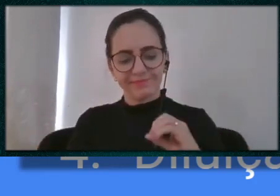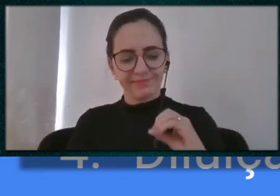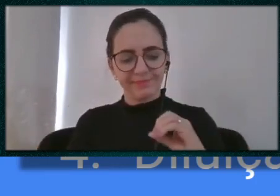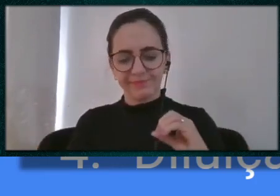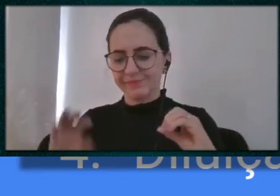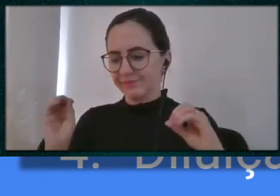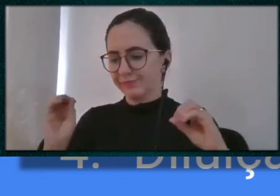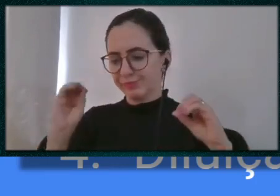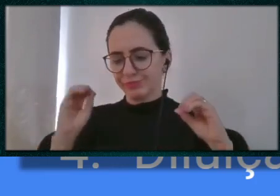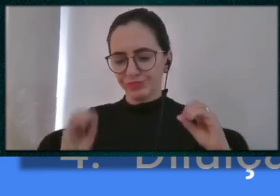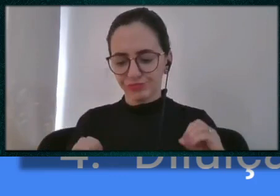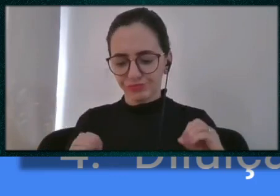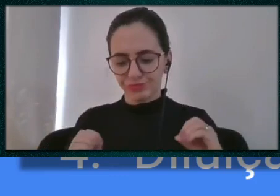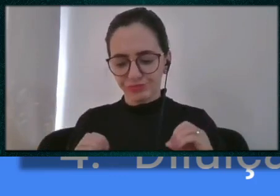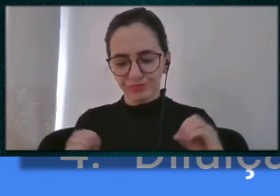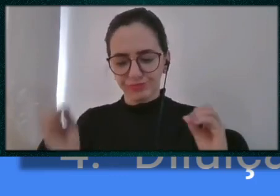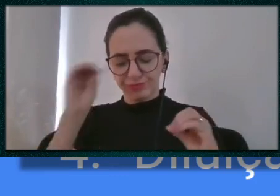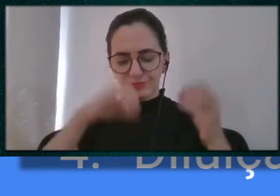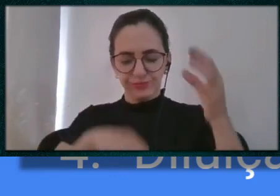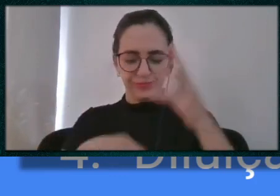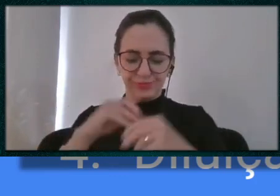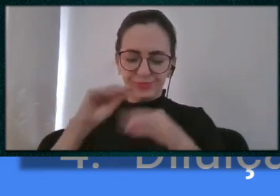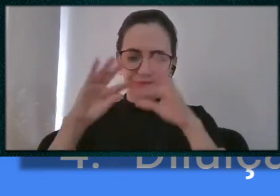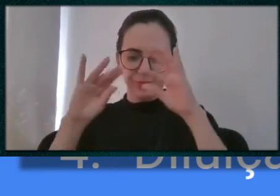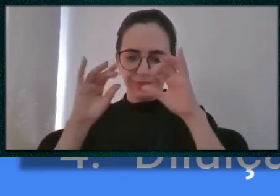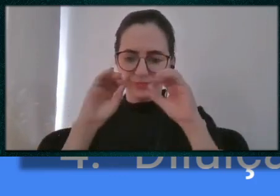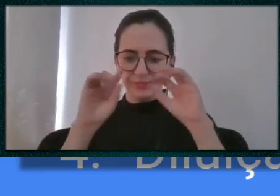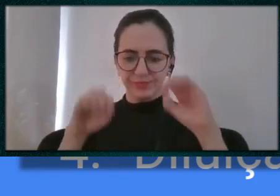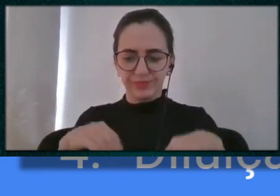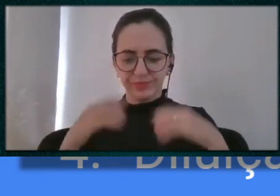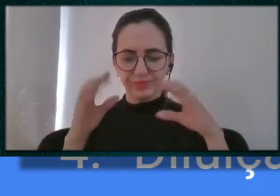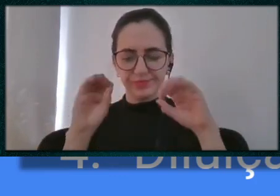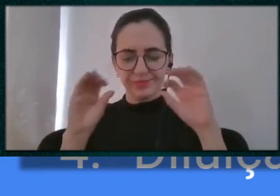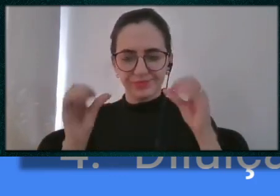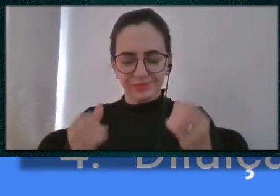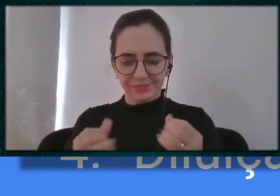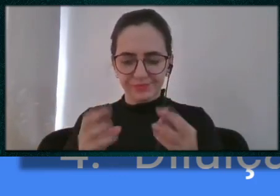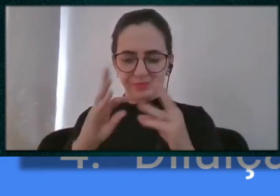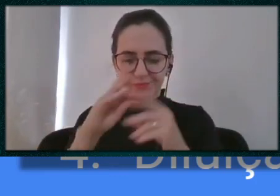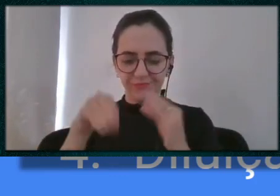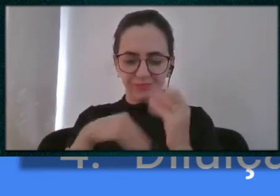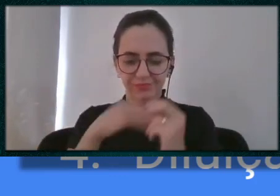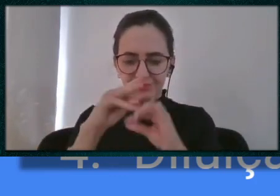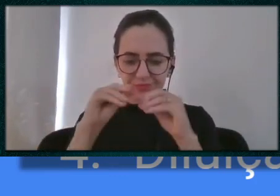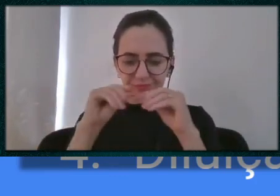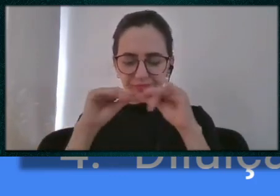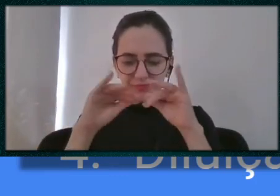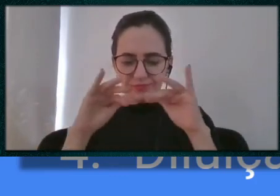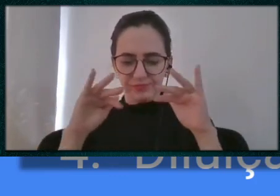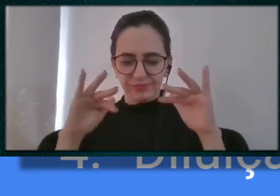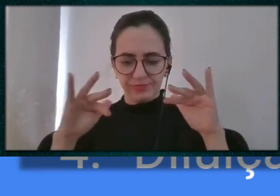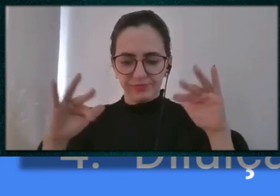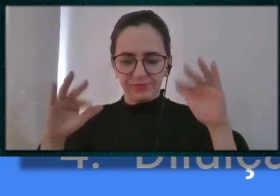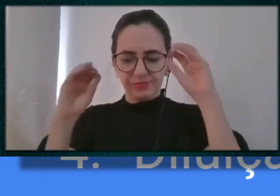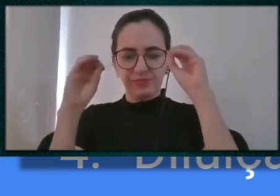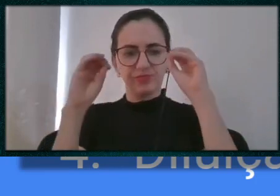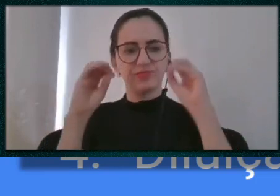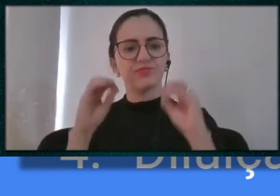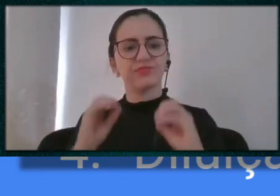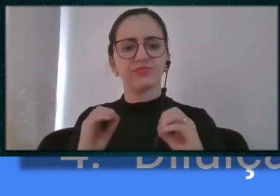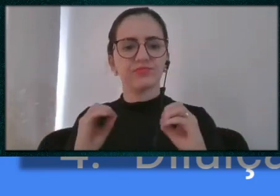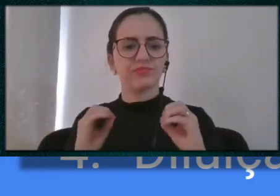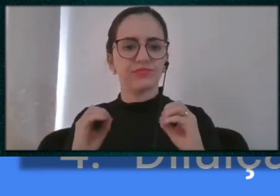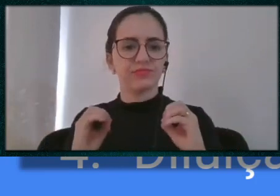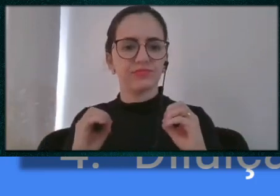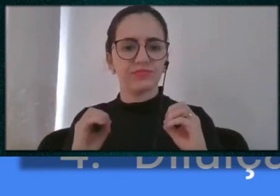Se antes eu tinha 0,06 mols de uma base e eu consumi os 0,06 mols dessa base, no final da